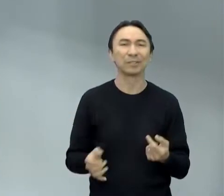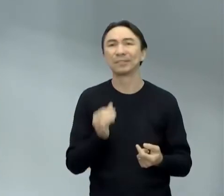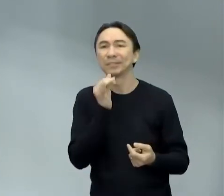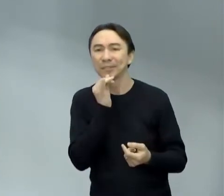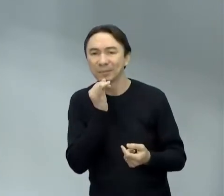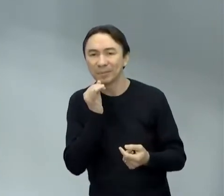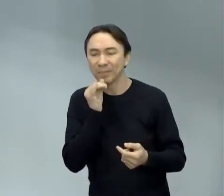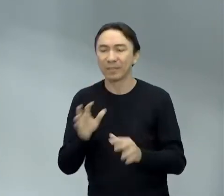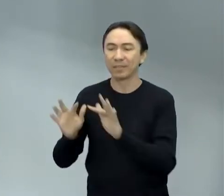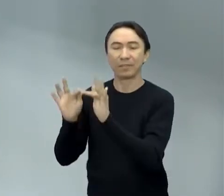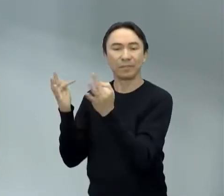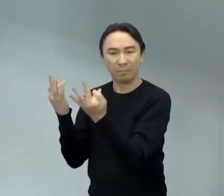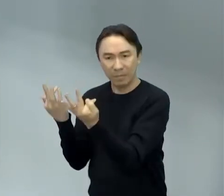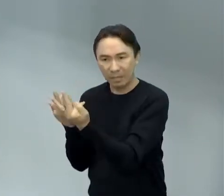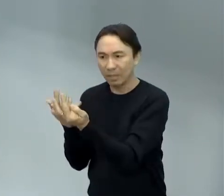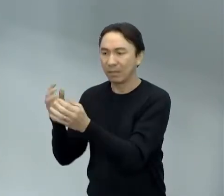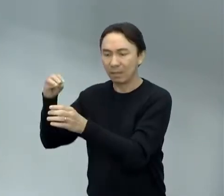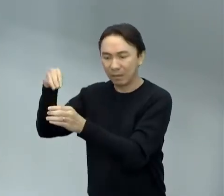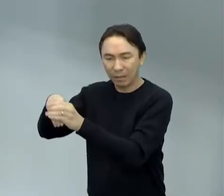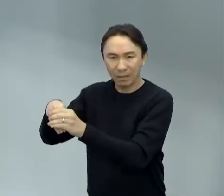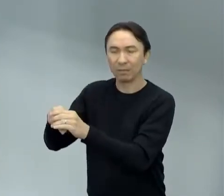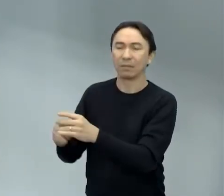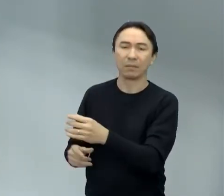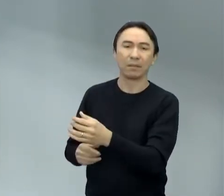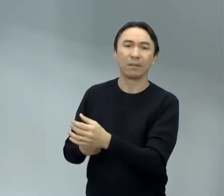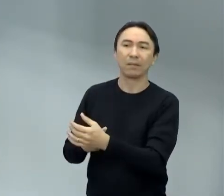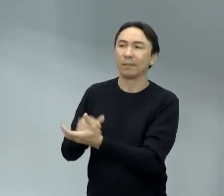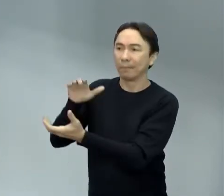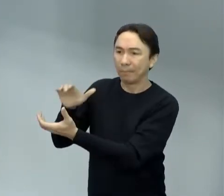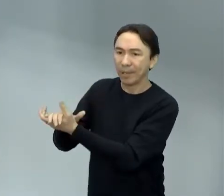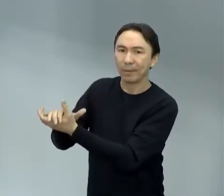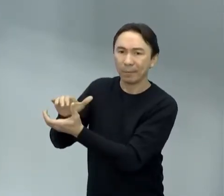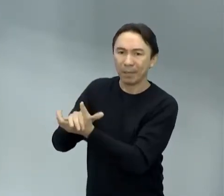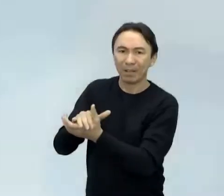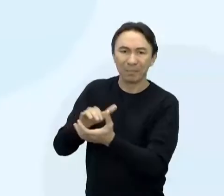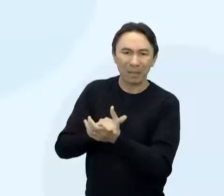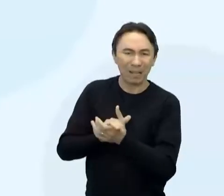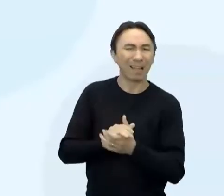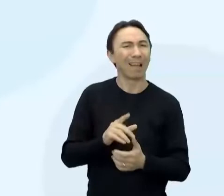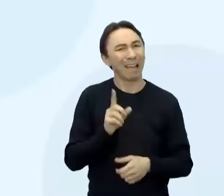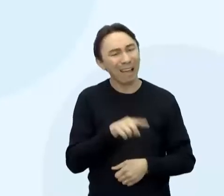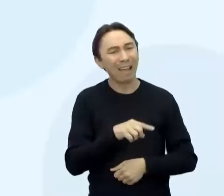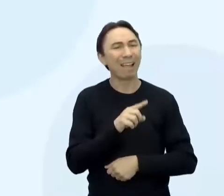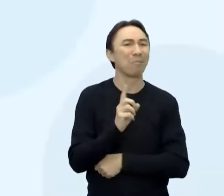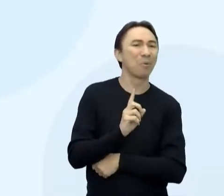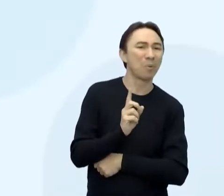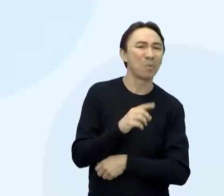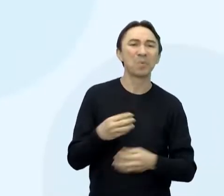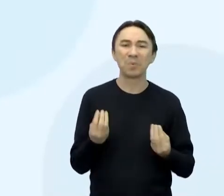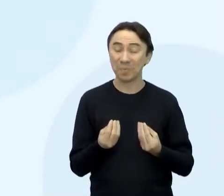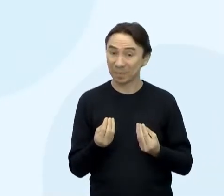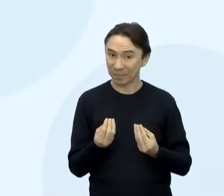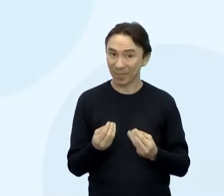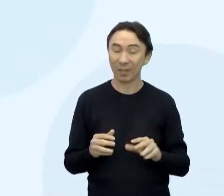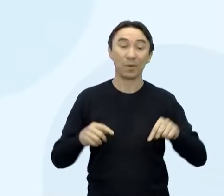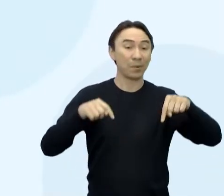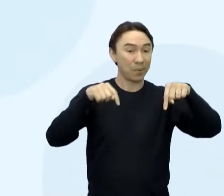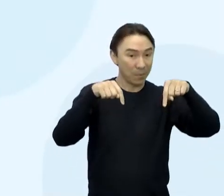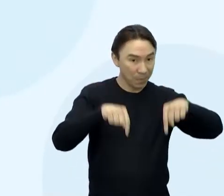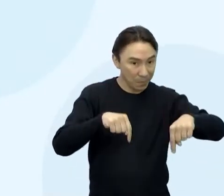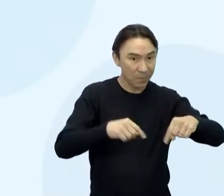o que seria essa consanguinidade. E na aula de hoje, a gente vai ver de fato agora